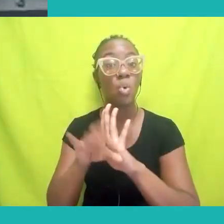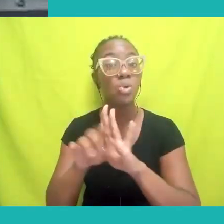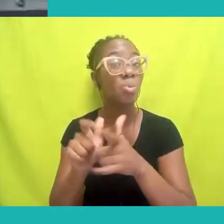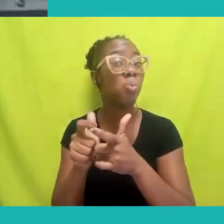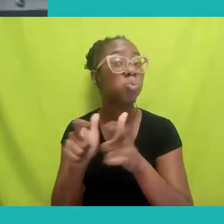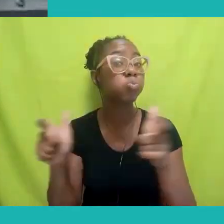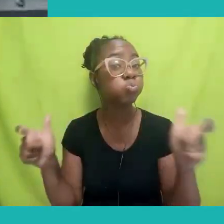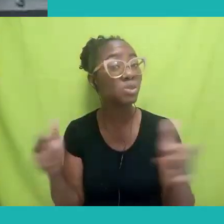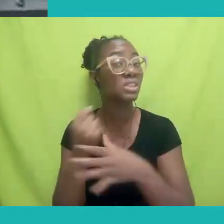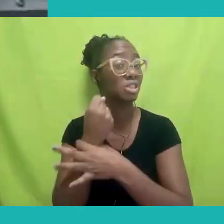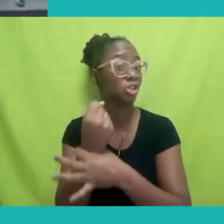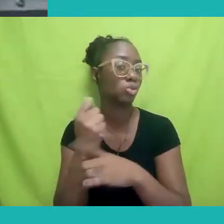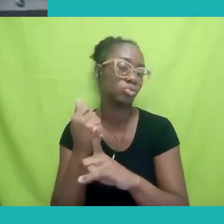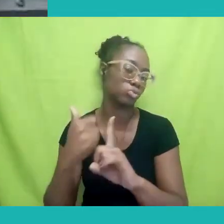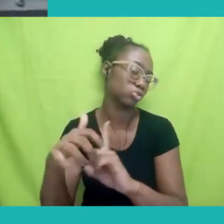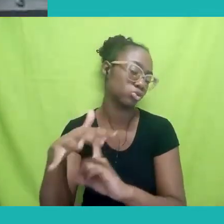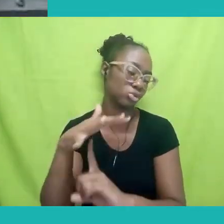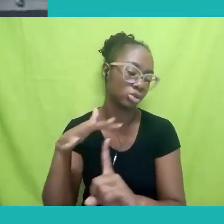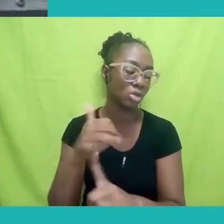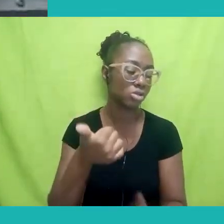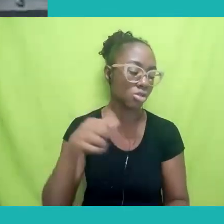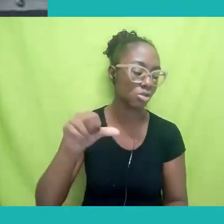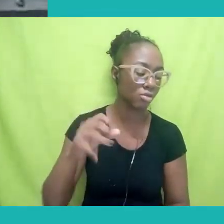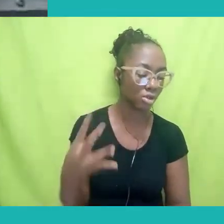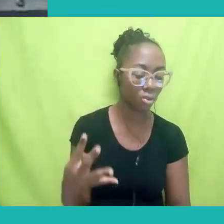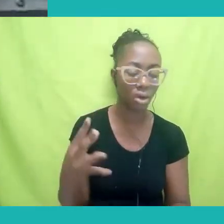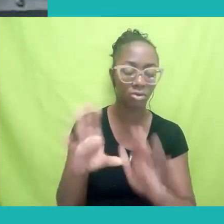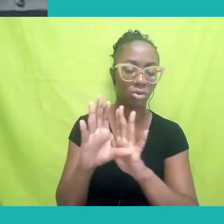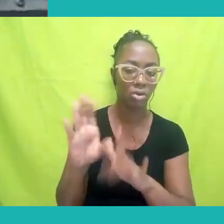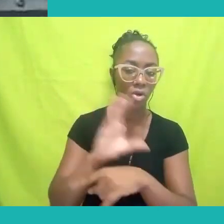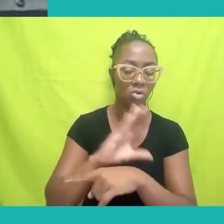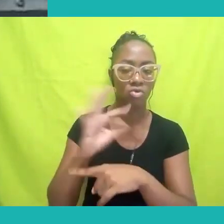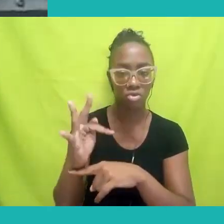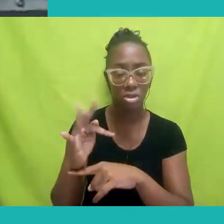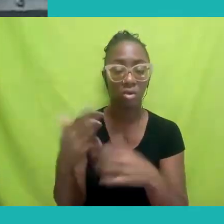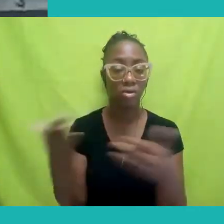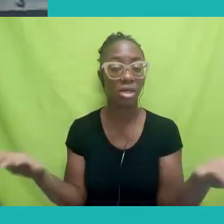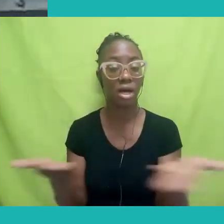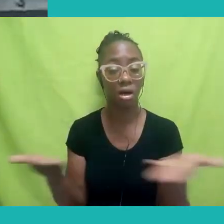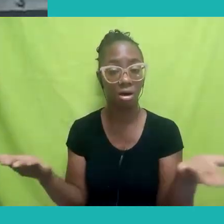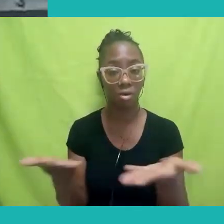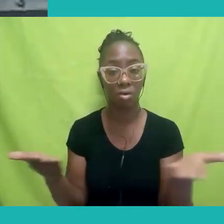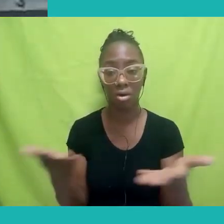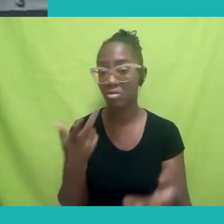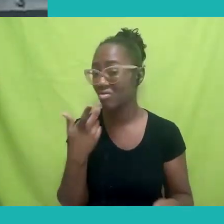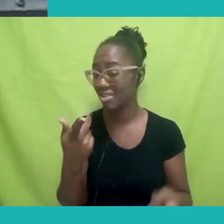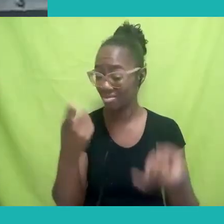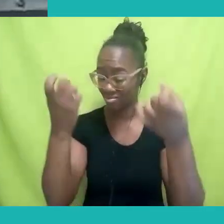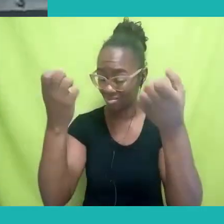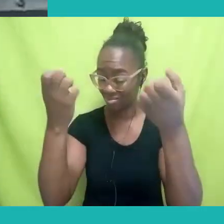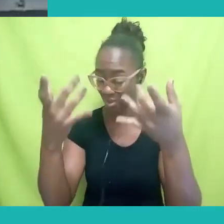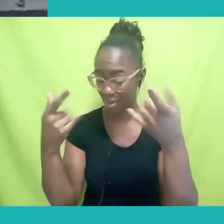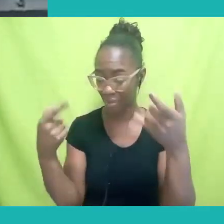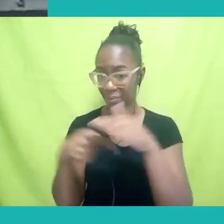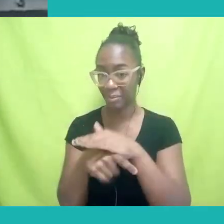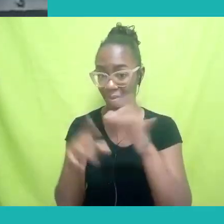Seguridade Social do artigo 194 da Constituição. E agora, tratando mais especificamente dessas